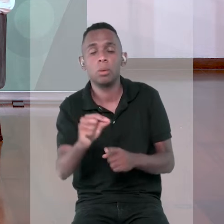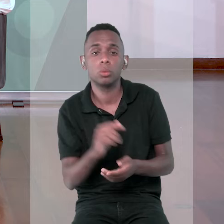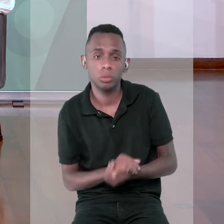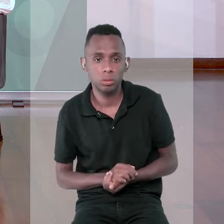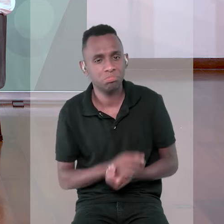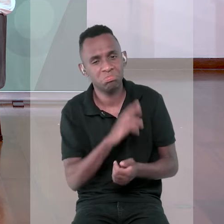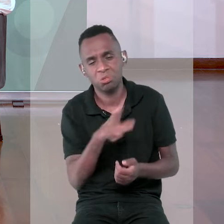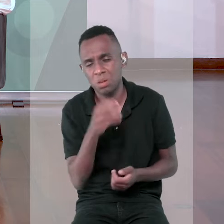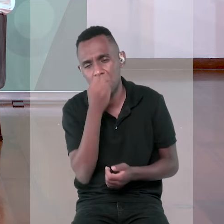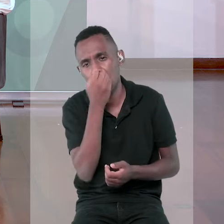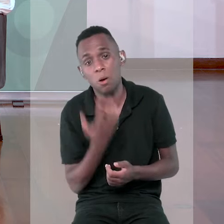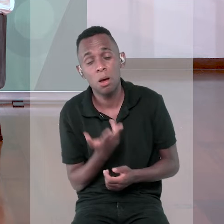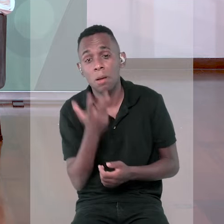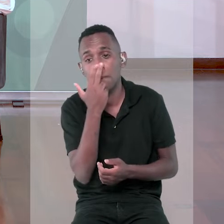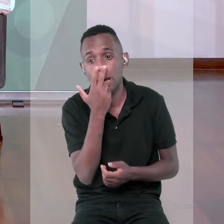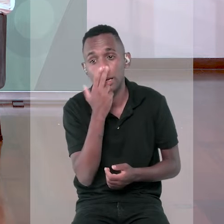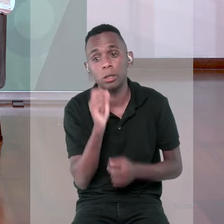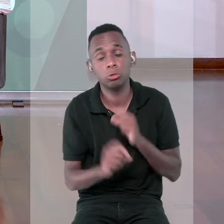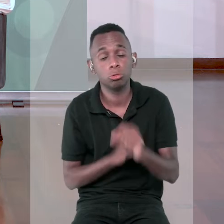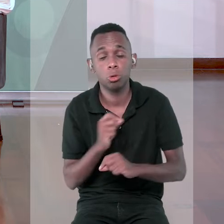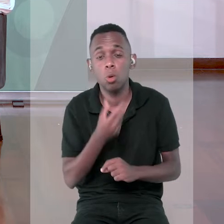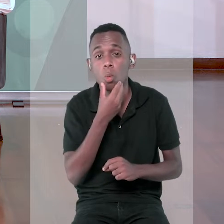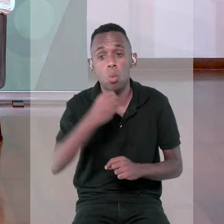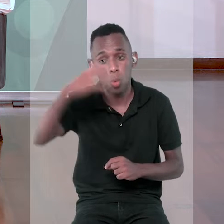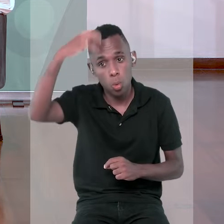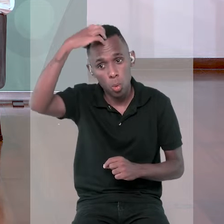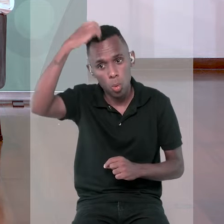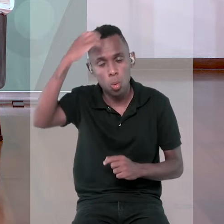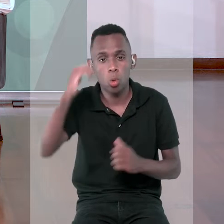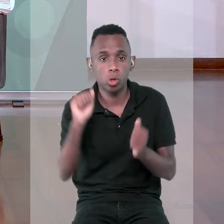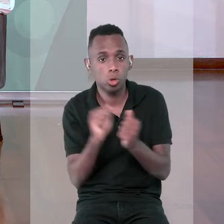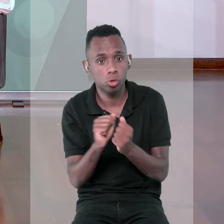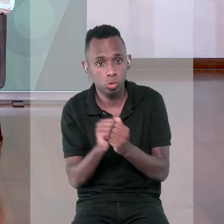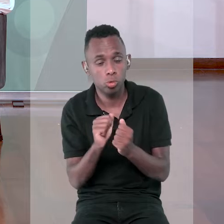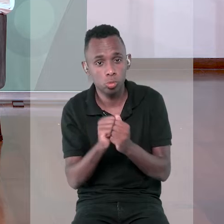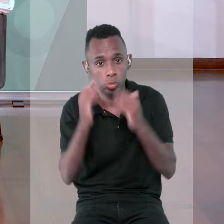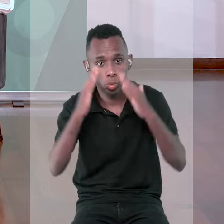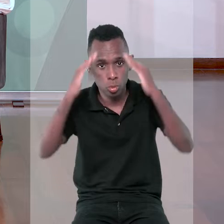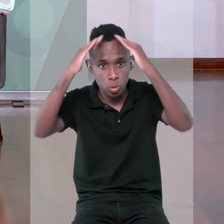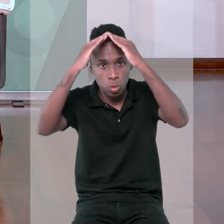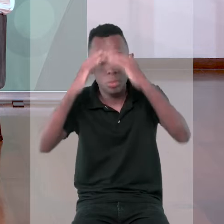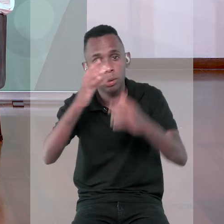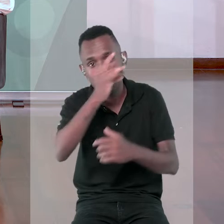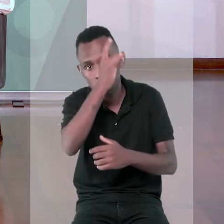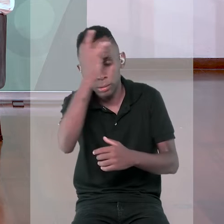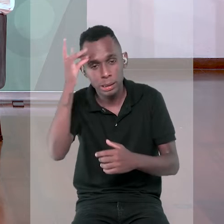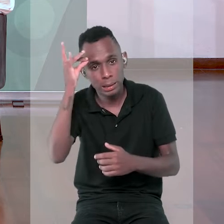E não era bom para ele. Então, parece que ele fez o lobby com o Papa, né? E o Papa inocentou.